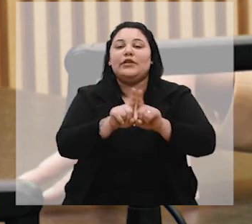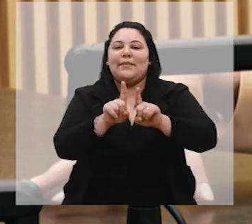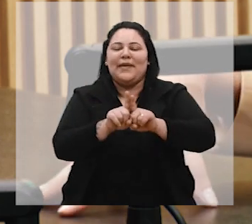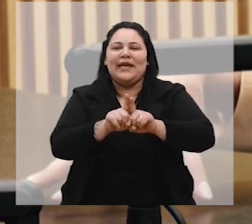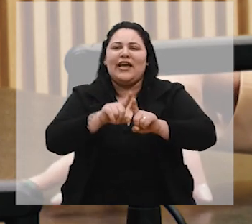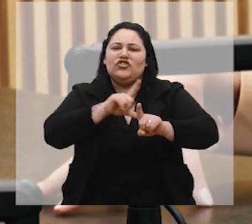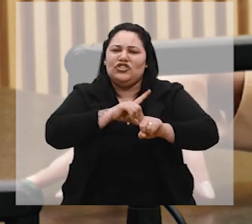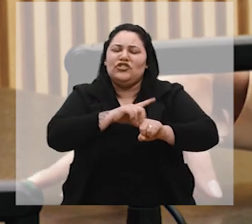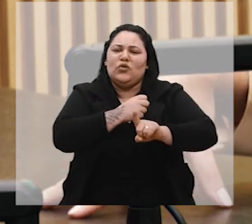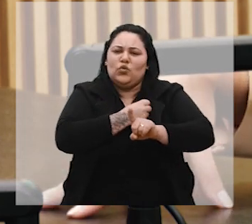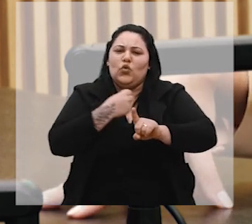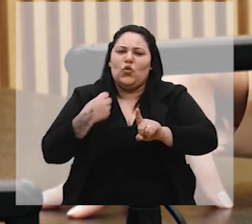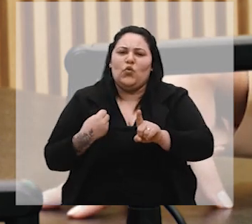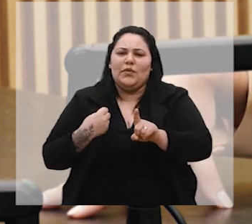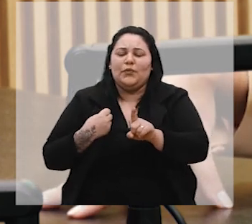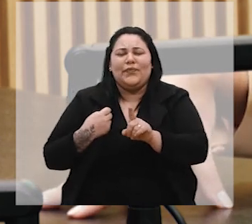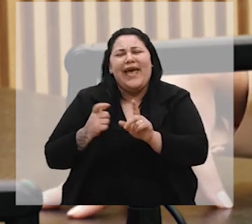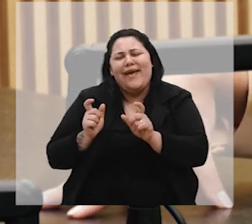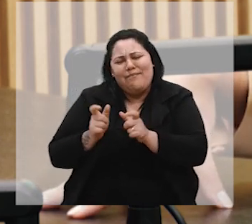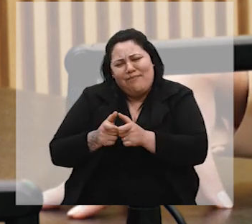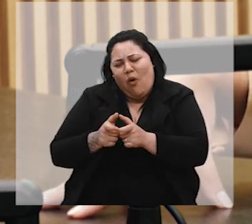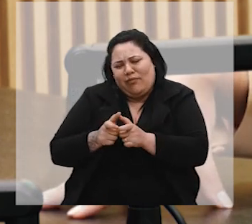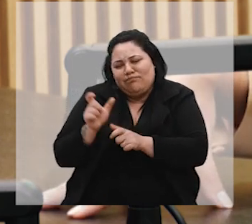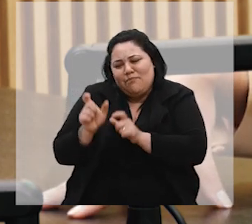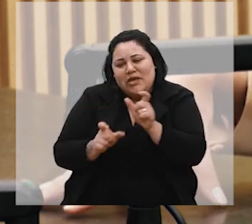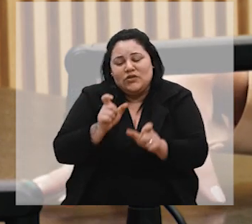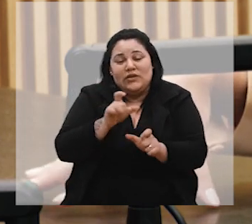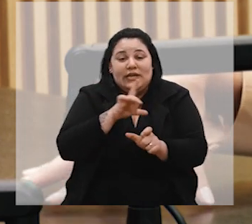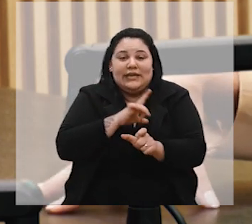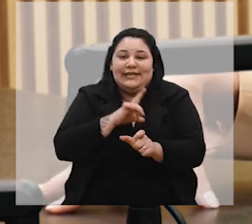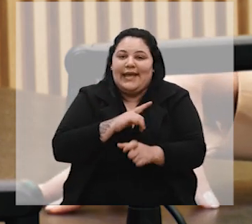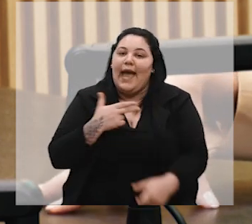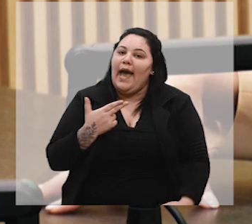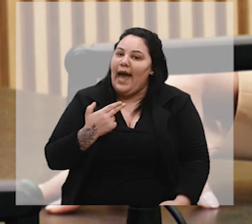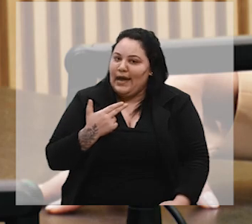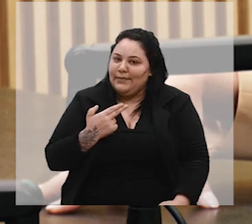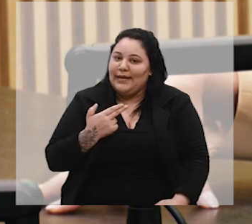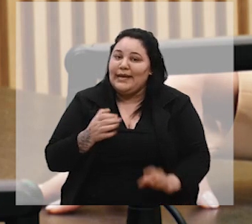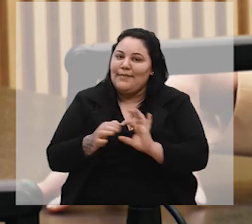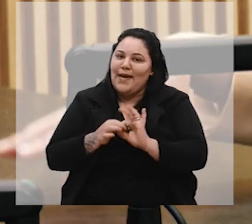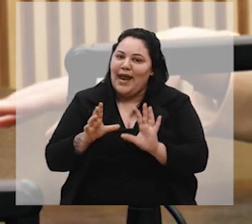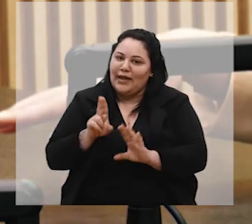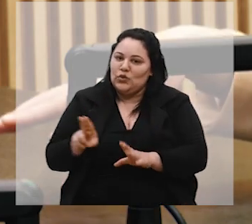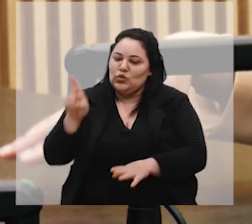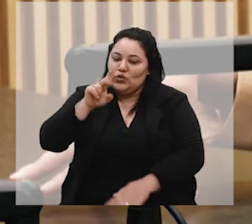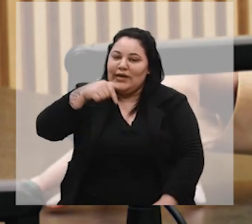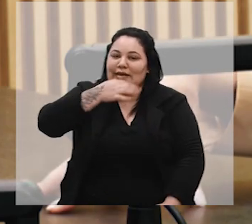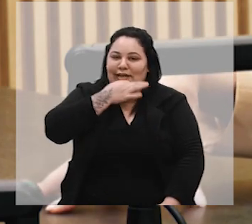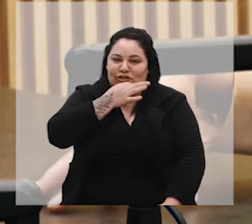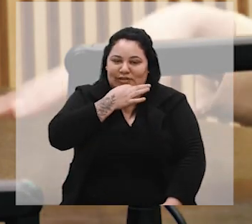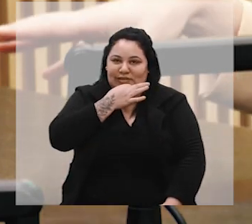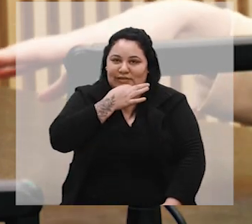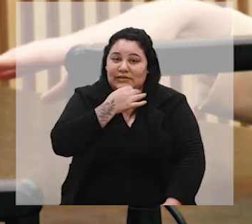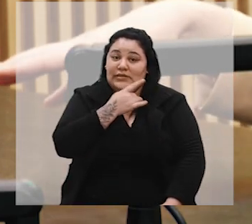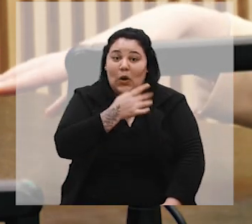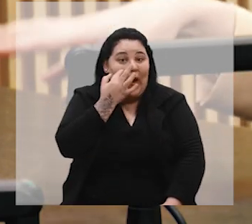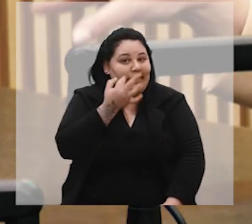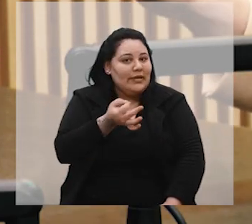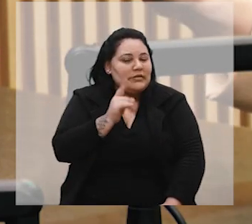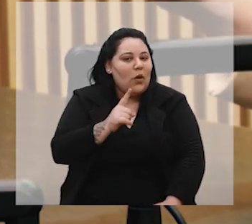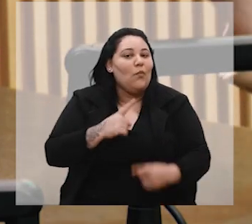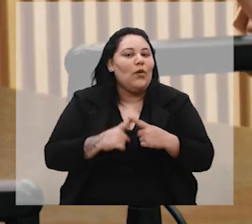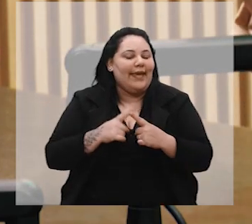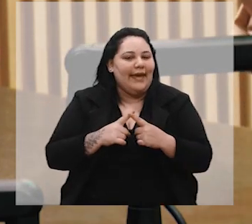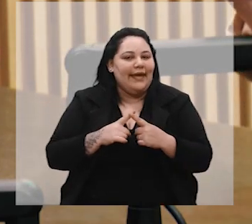temos ali um número, mesmo que pequeno, de pessoas que têm porte de arma em Caxias do Sul, né? E pouco se fala em relação a isso. Então, fiquem